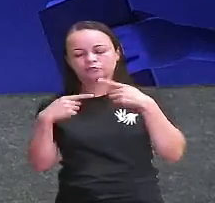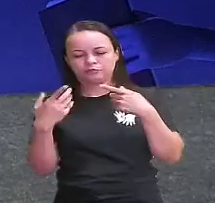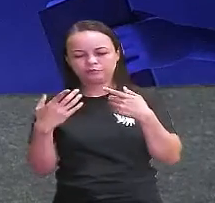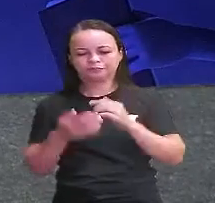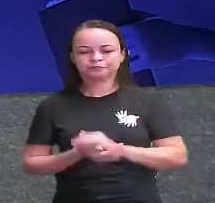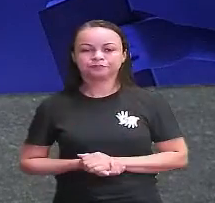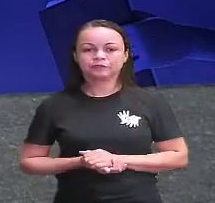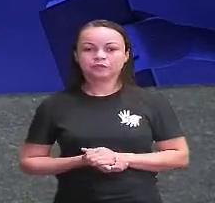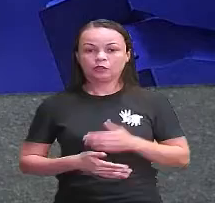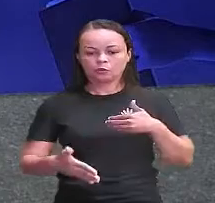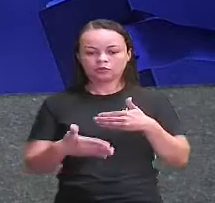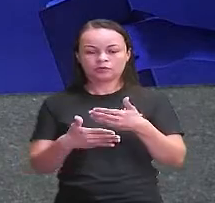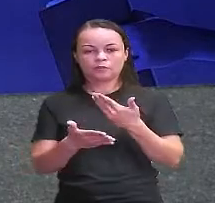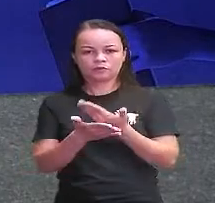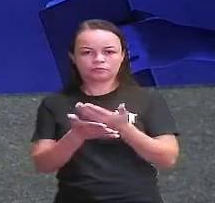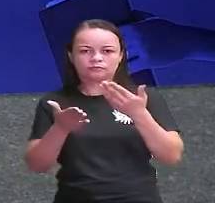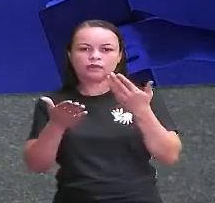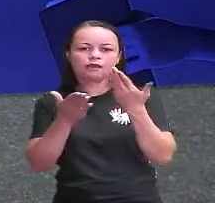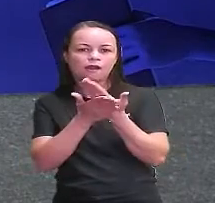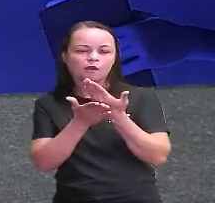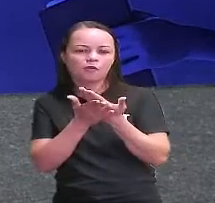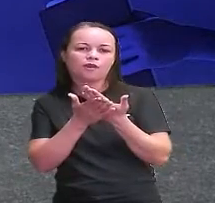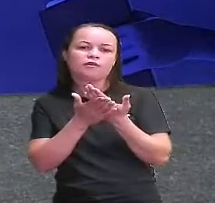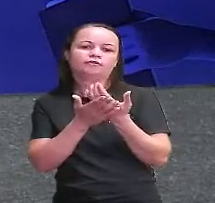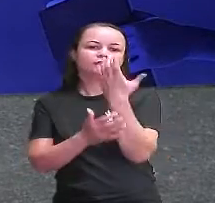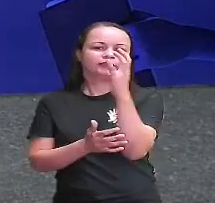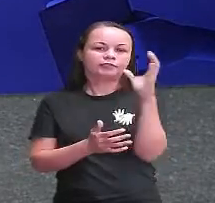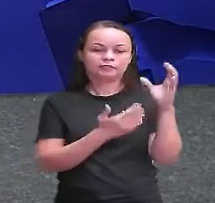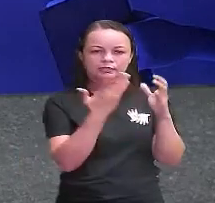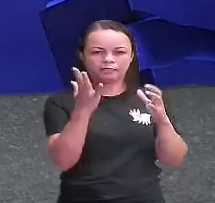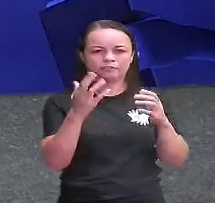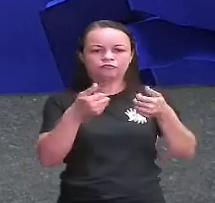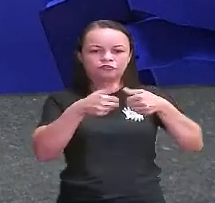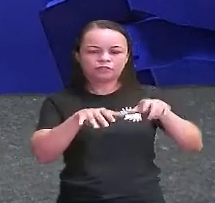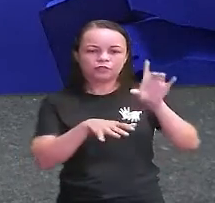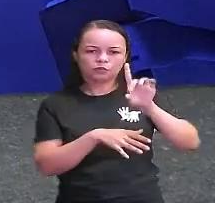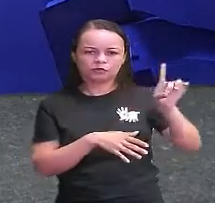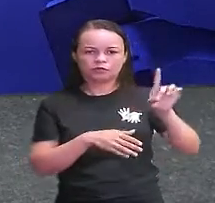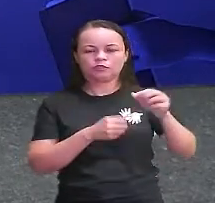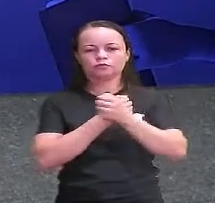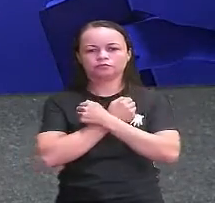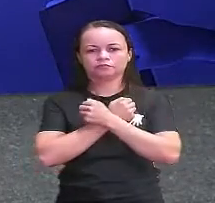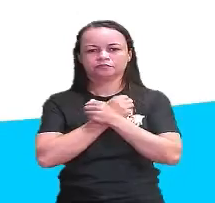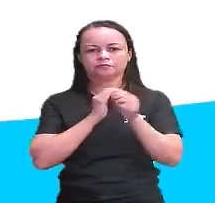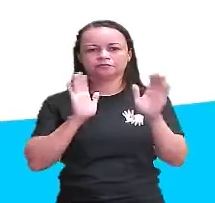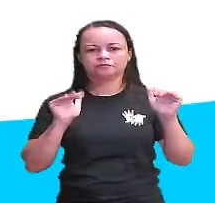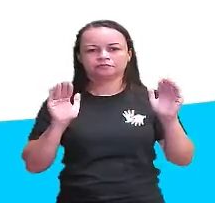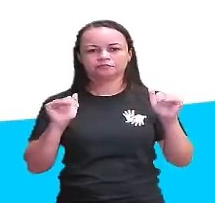próxima aula de Ciências da Natureza. Fiquem com Deus, um forte abraço e até lá!